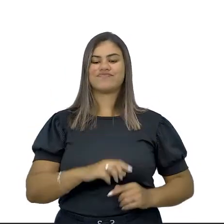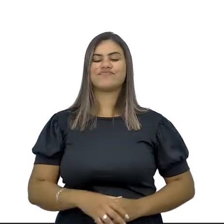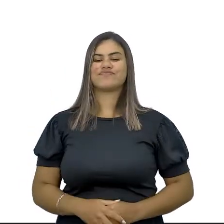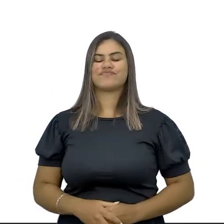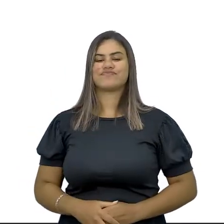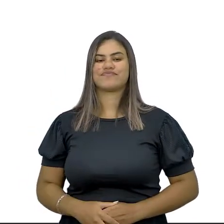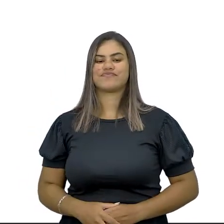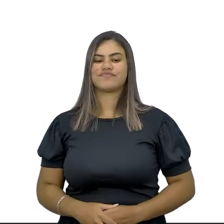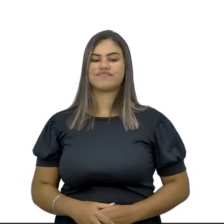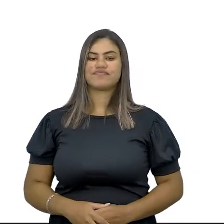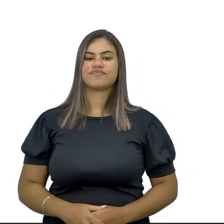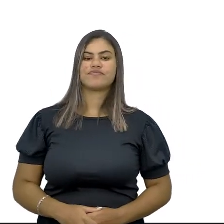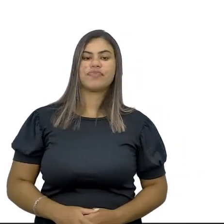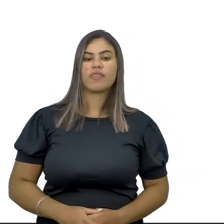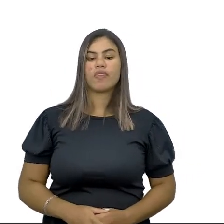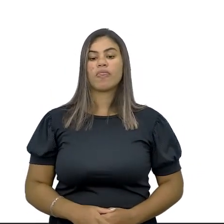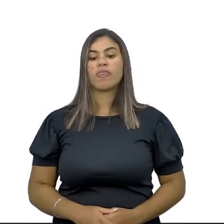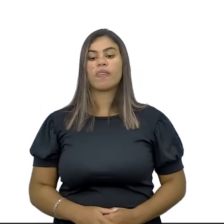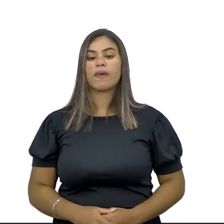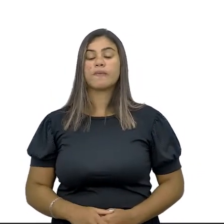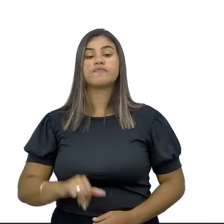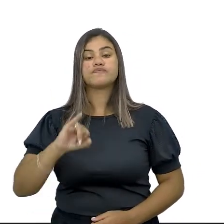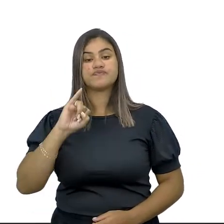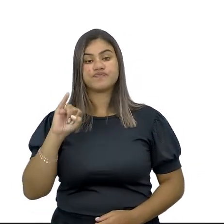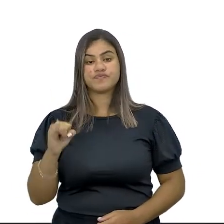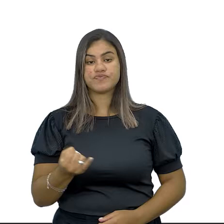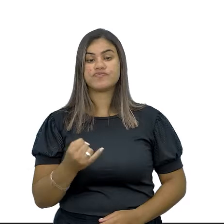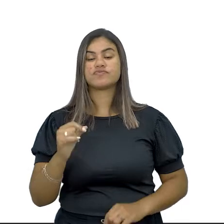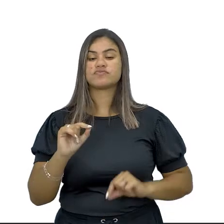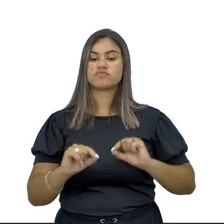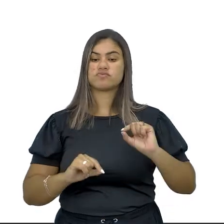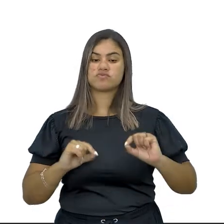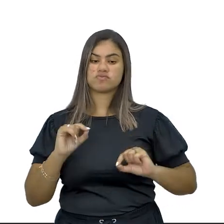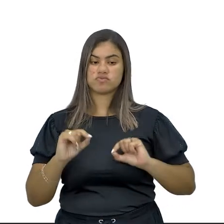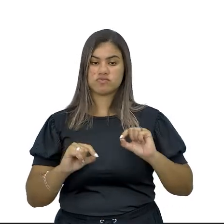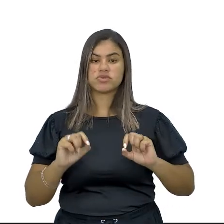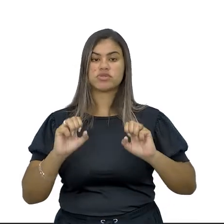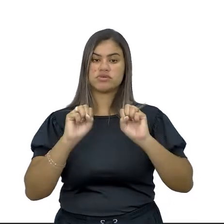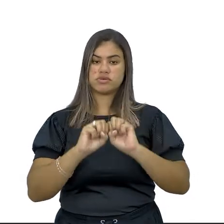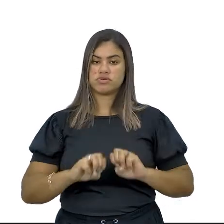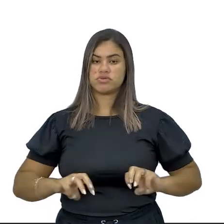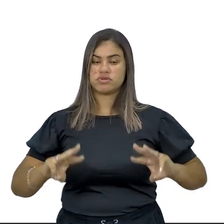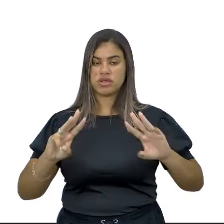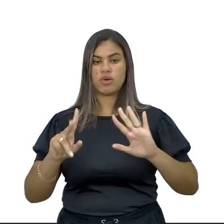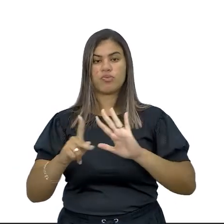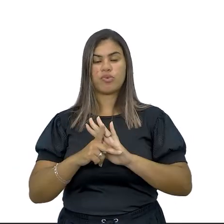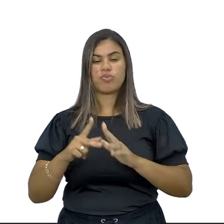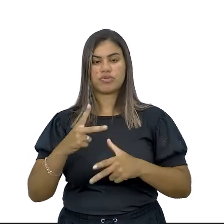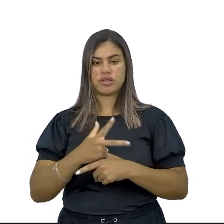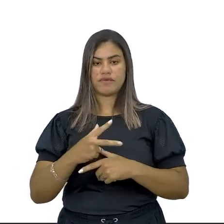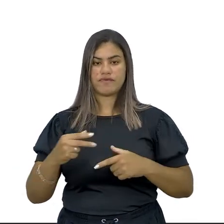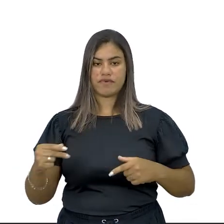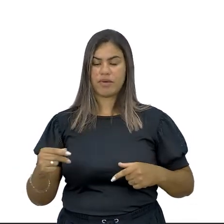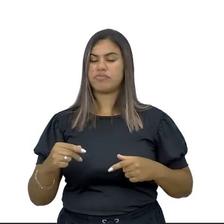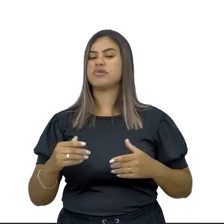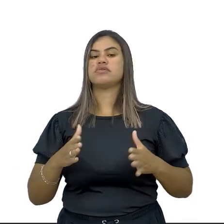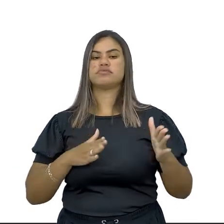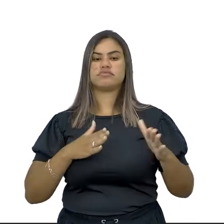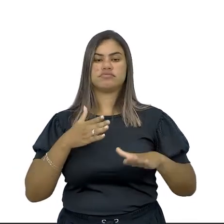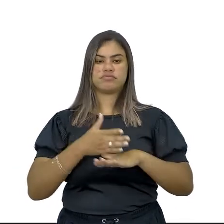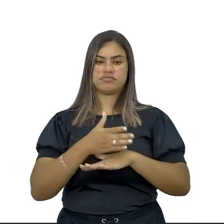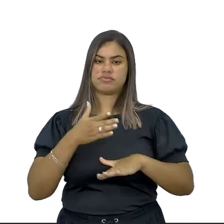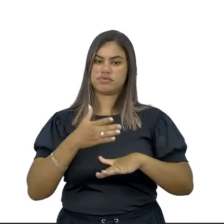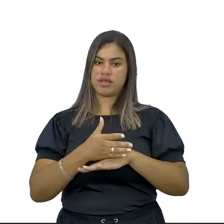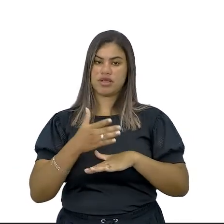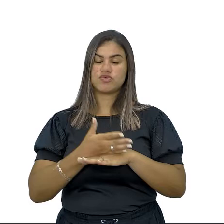material. Aproveito ainda para mencionar, né, que no site da EFAP já está disponível o